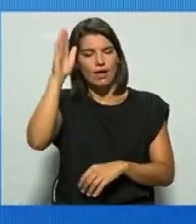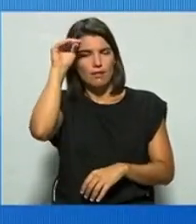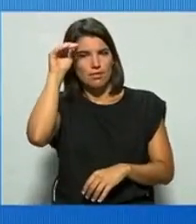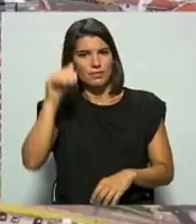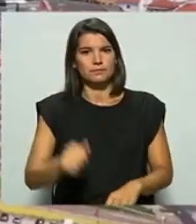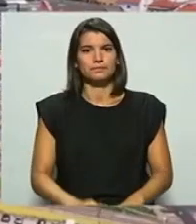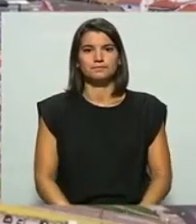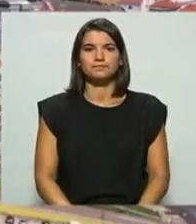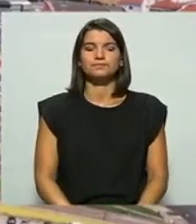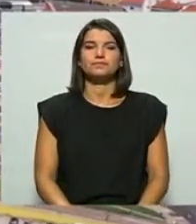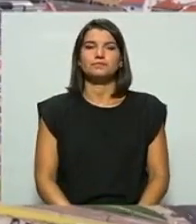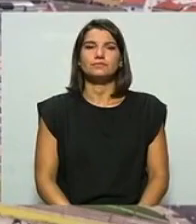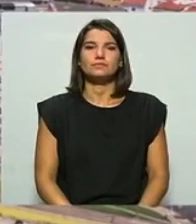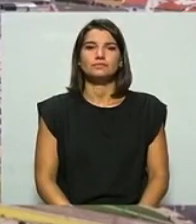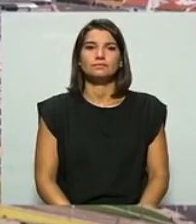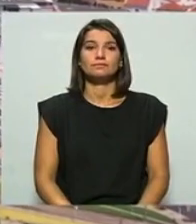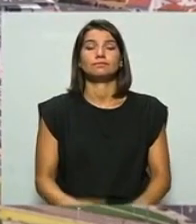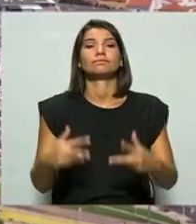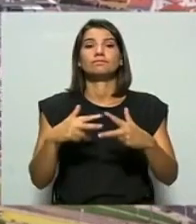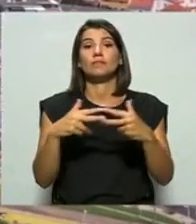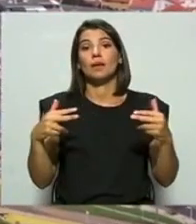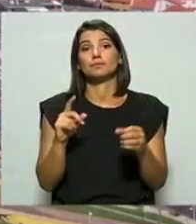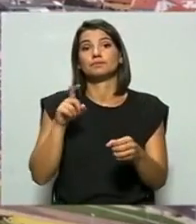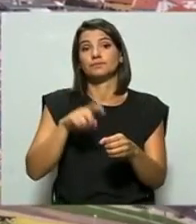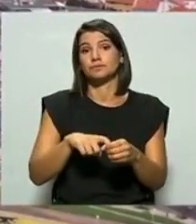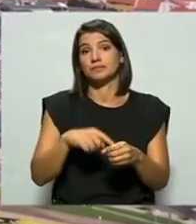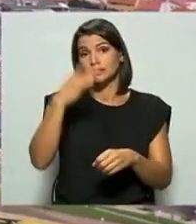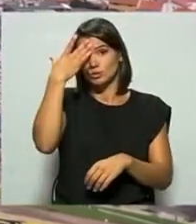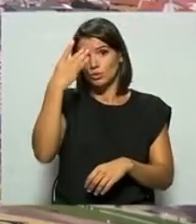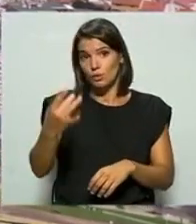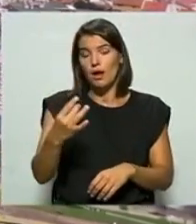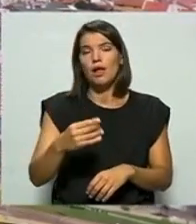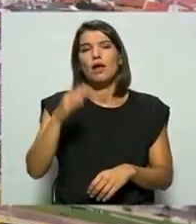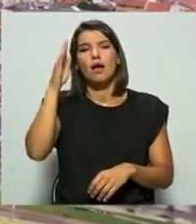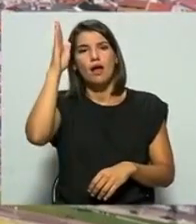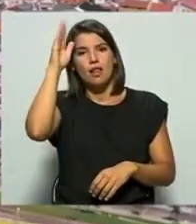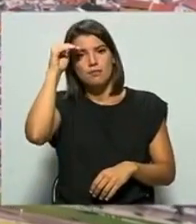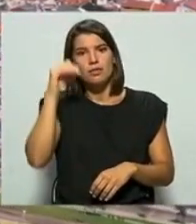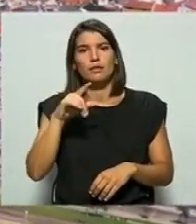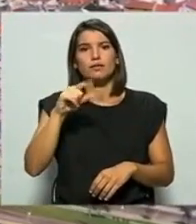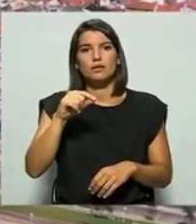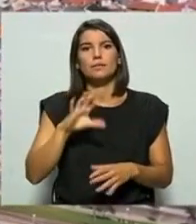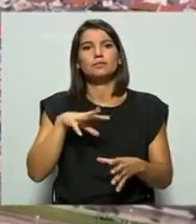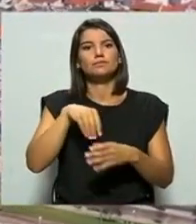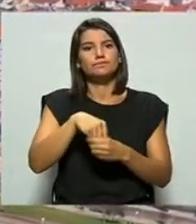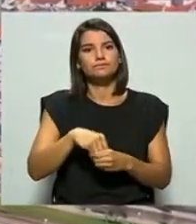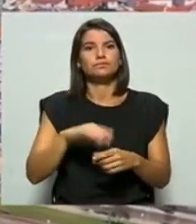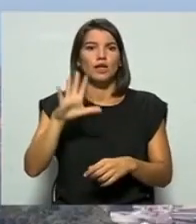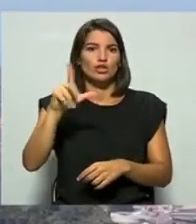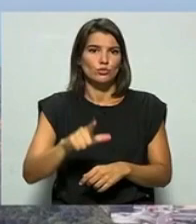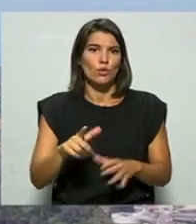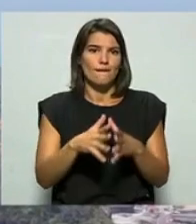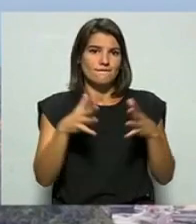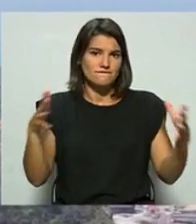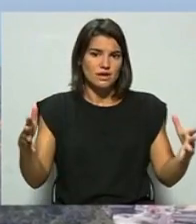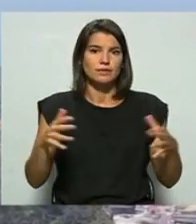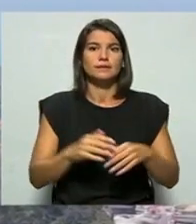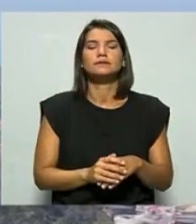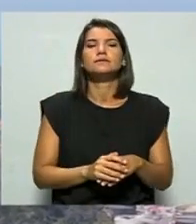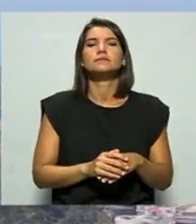Almada o município do distrito de Setúbal Almada integra também a área metropolitana de Lisboa